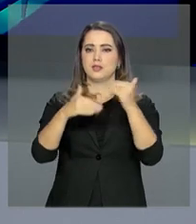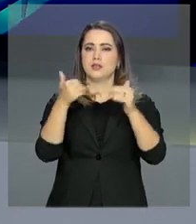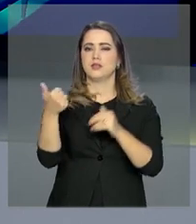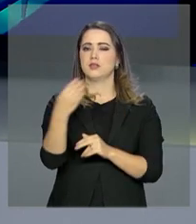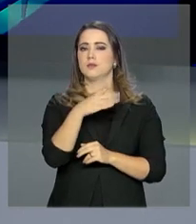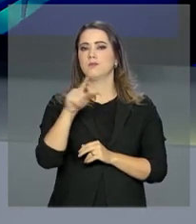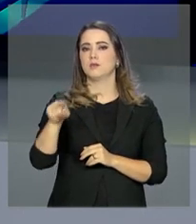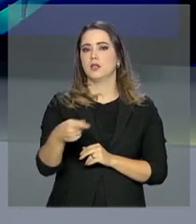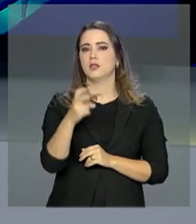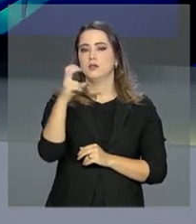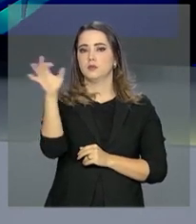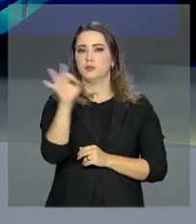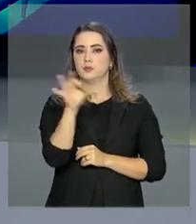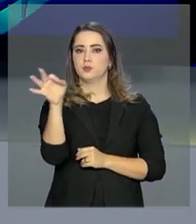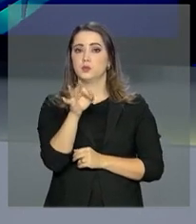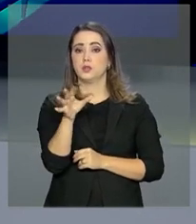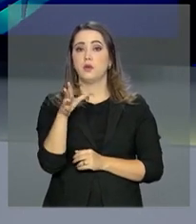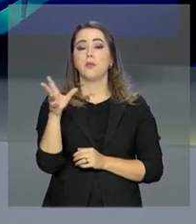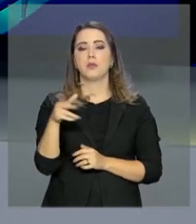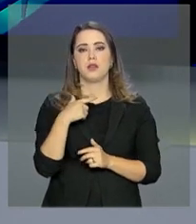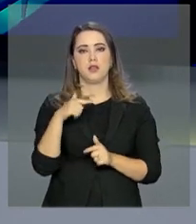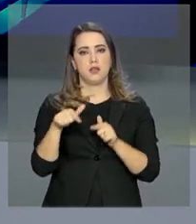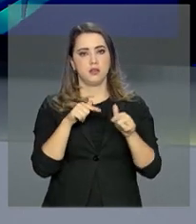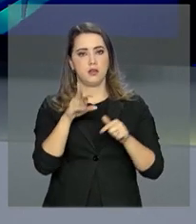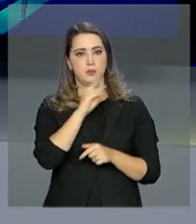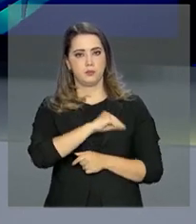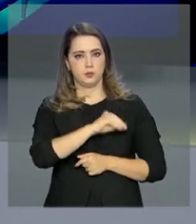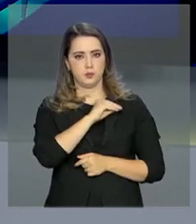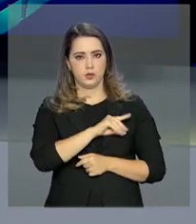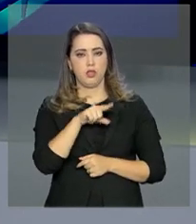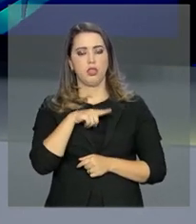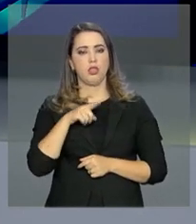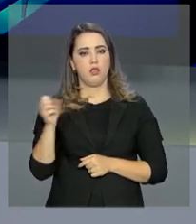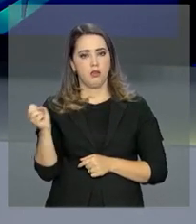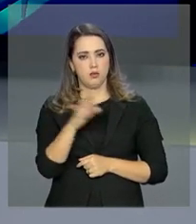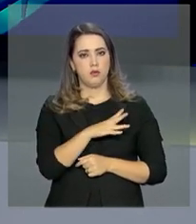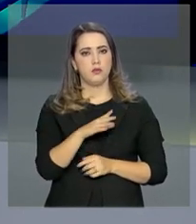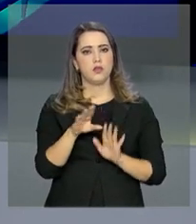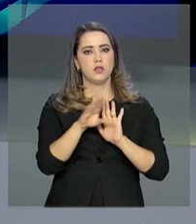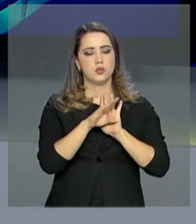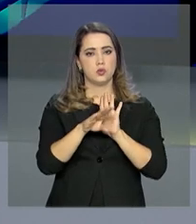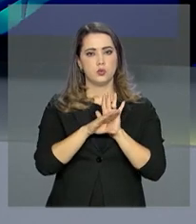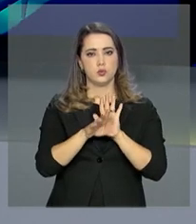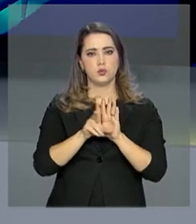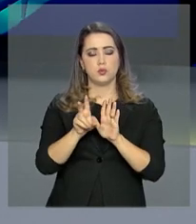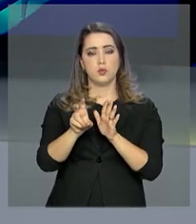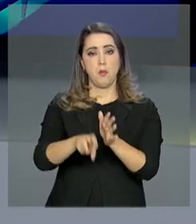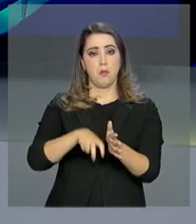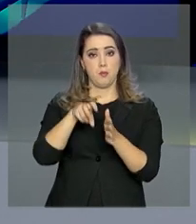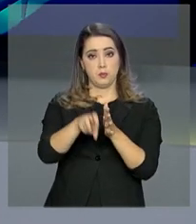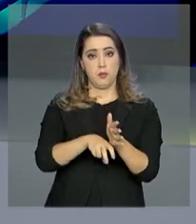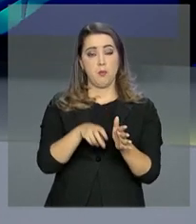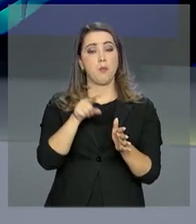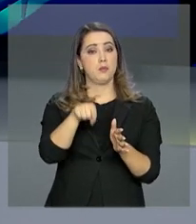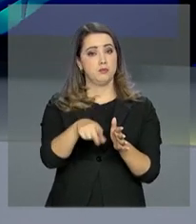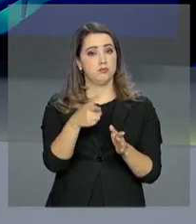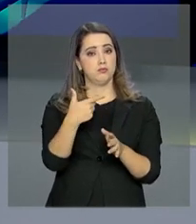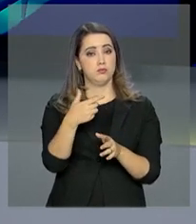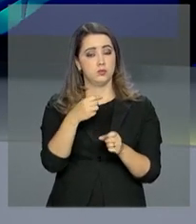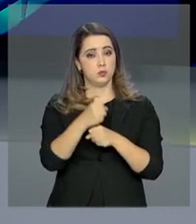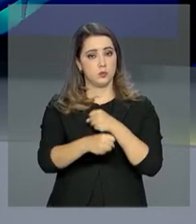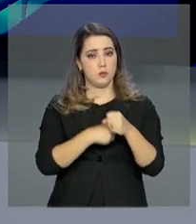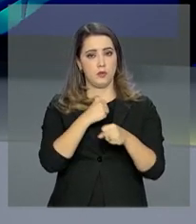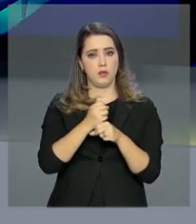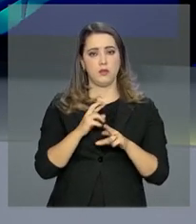e para quem tira o sustento do campo tem novidades o plano safra 2019 e 2019 prevê investimentos de até